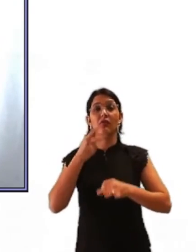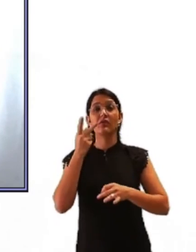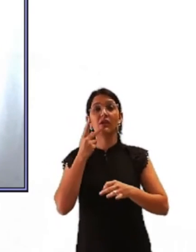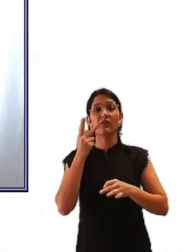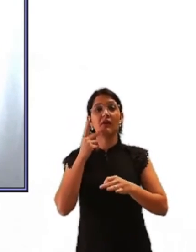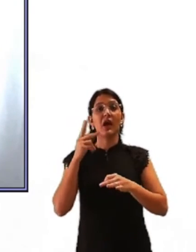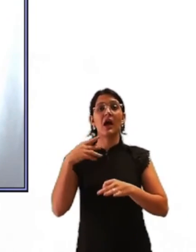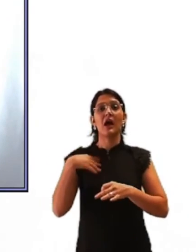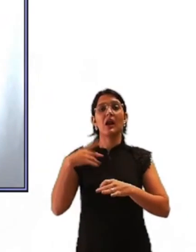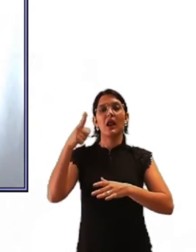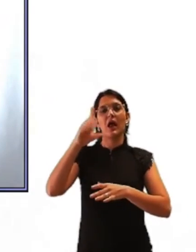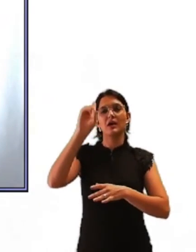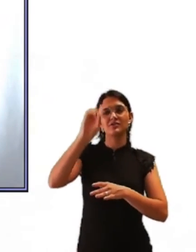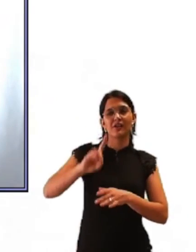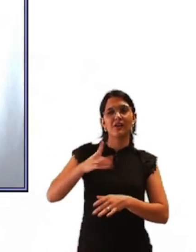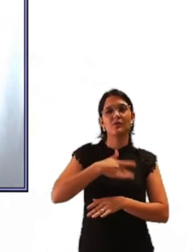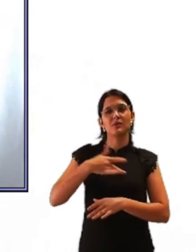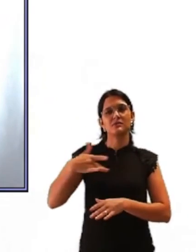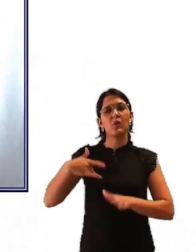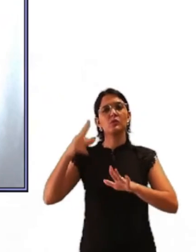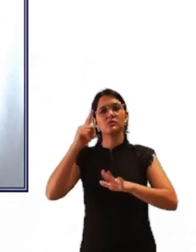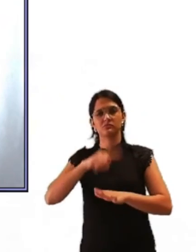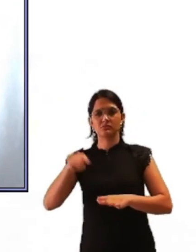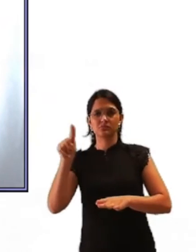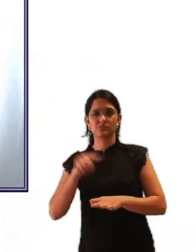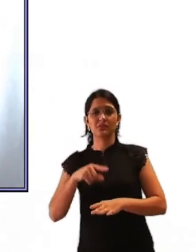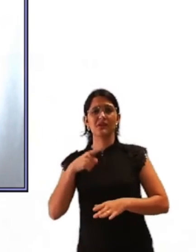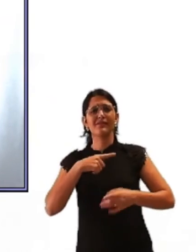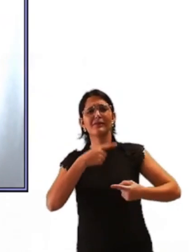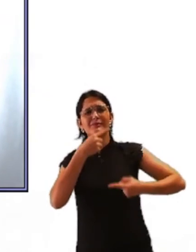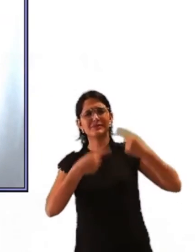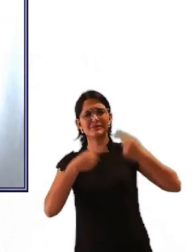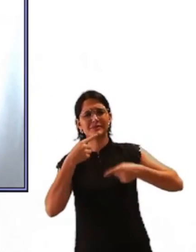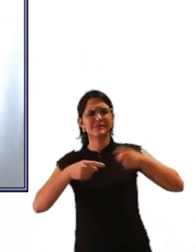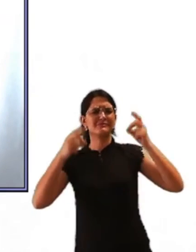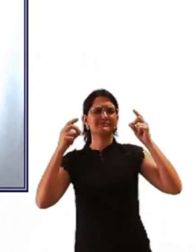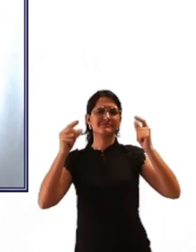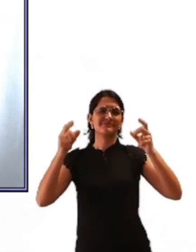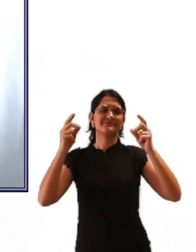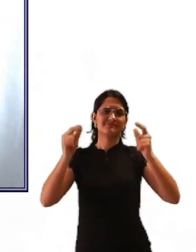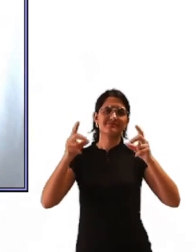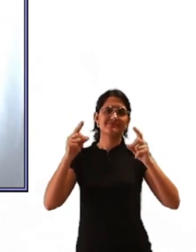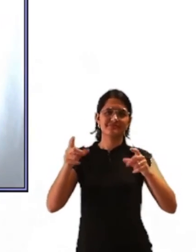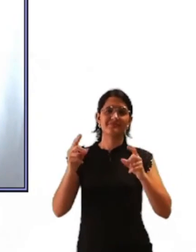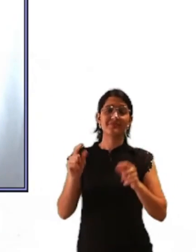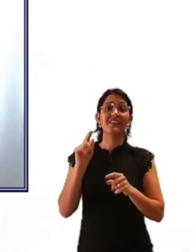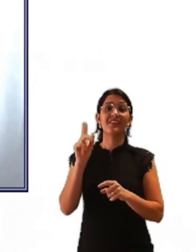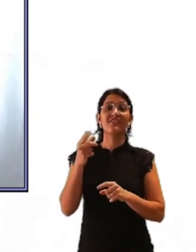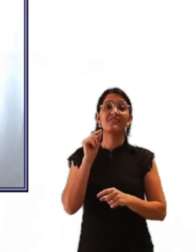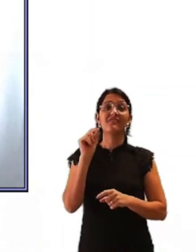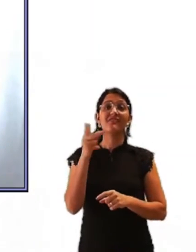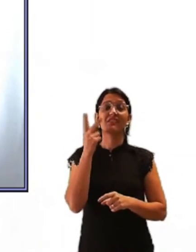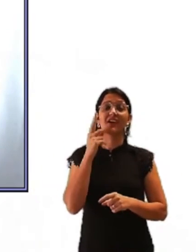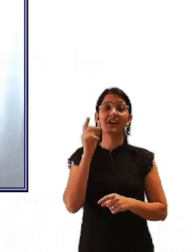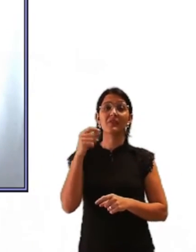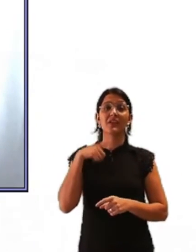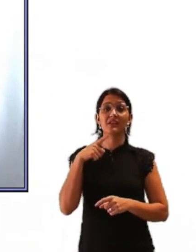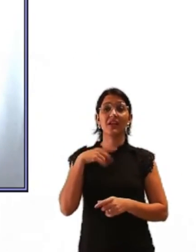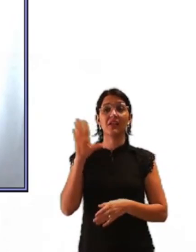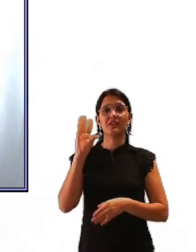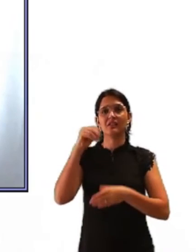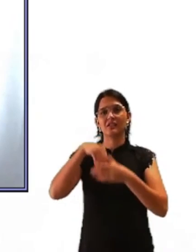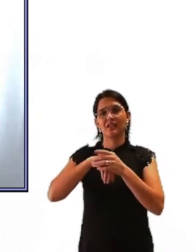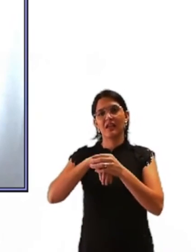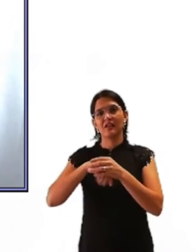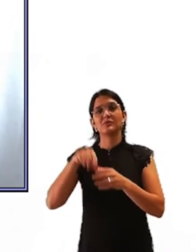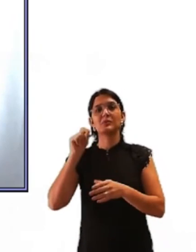saúde. E aqui a gente vai passar pela discussão clássica, né? Já é clássica, do ativismo judicial. O